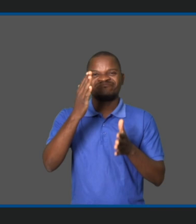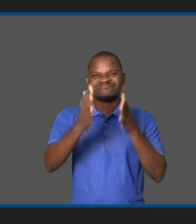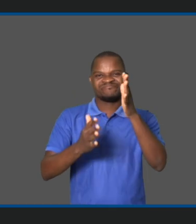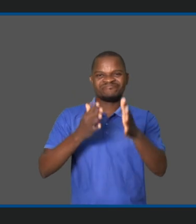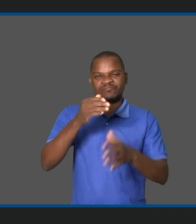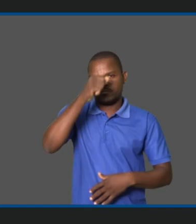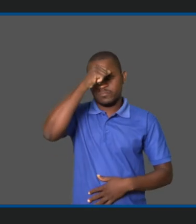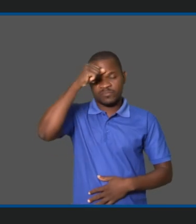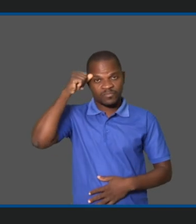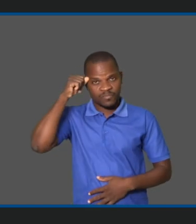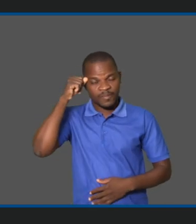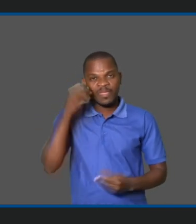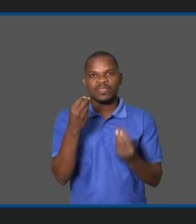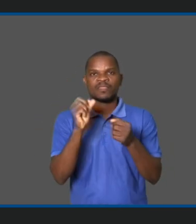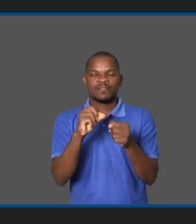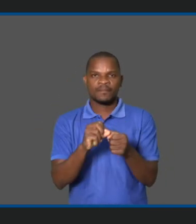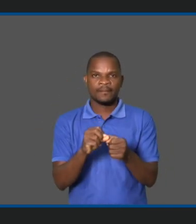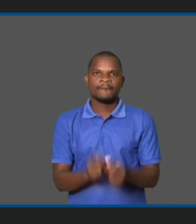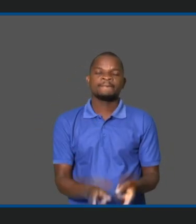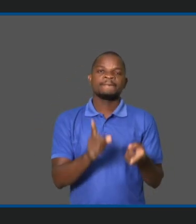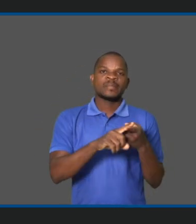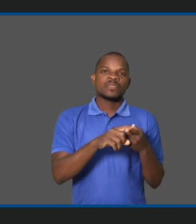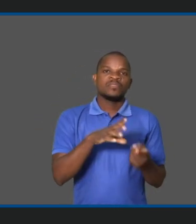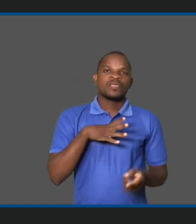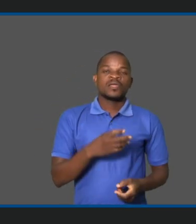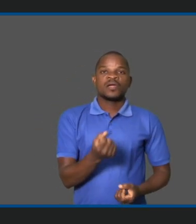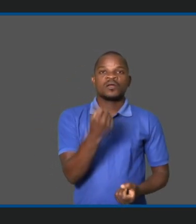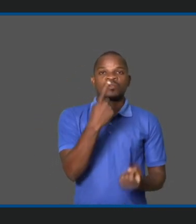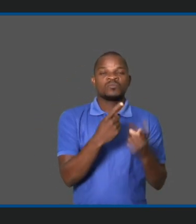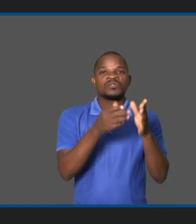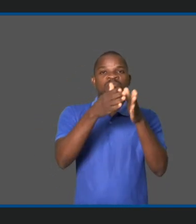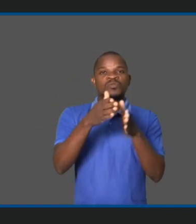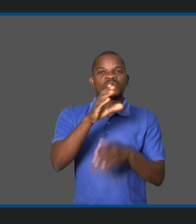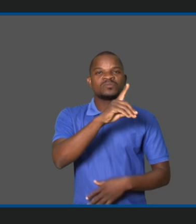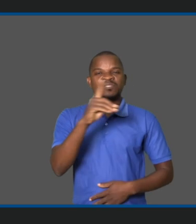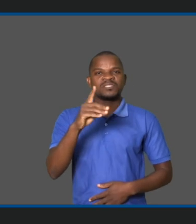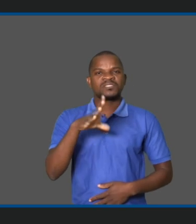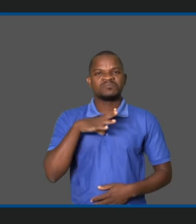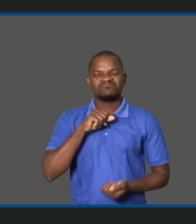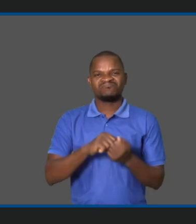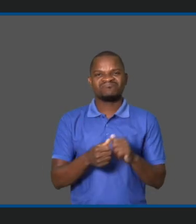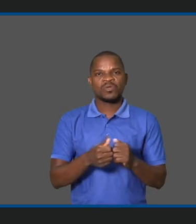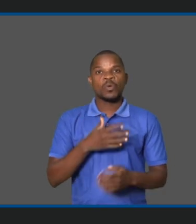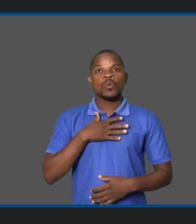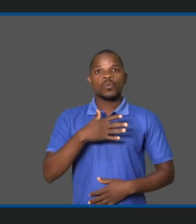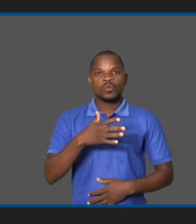problemas respiratórios. Qual é o tratamento que este Ministério de Saúde deve dar? Em caso de